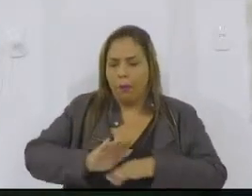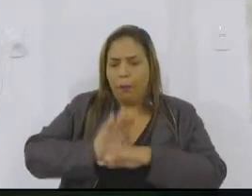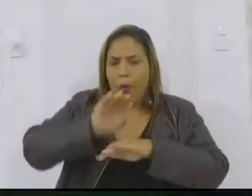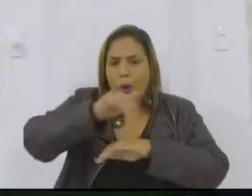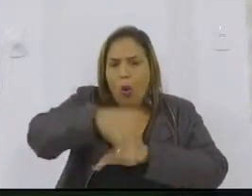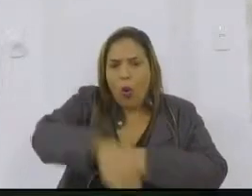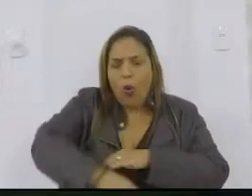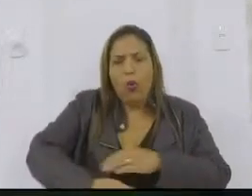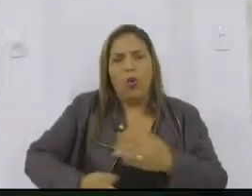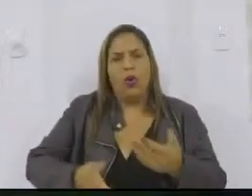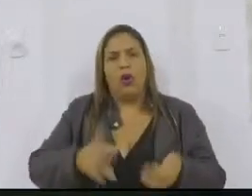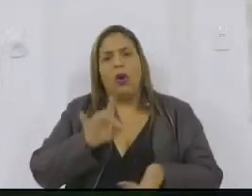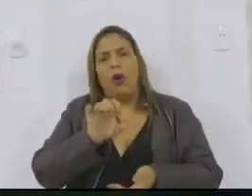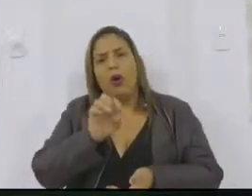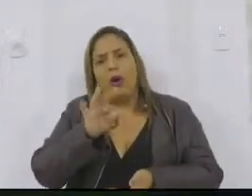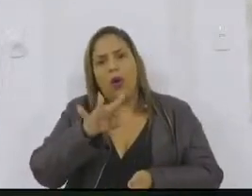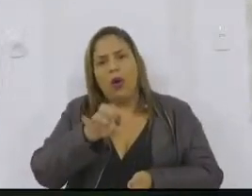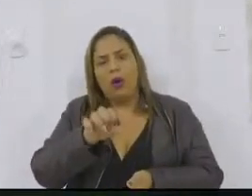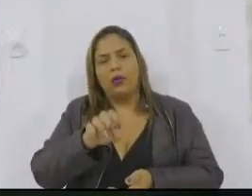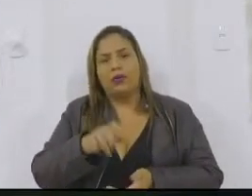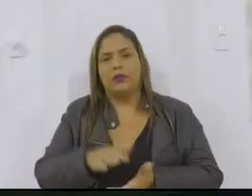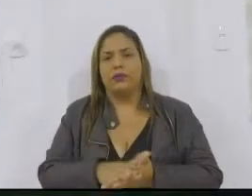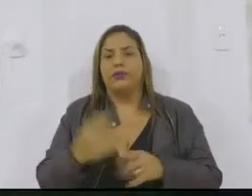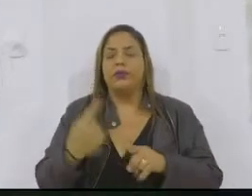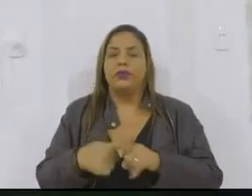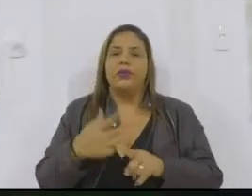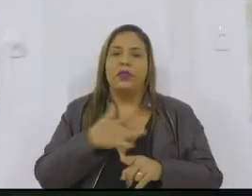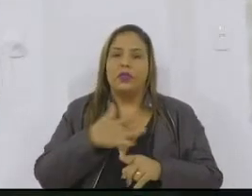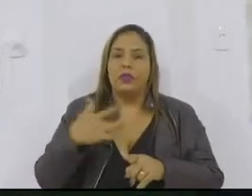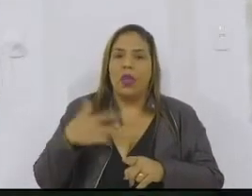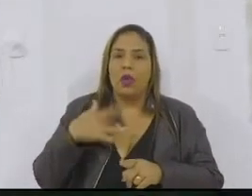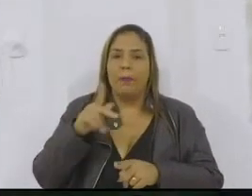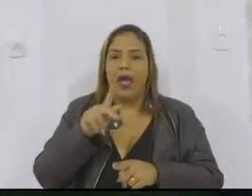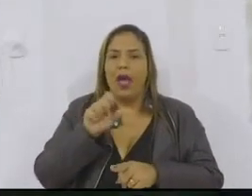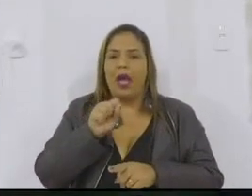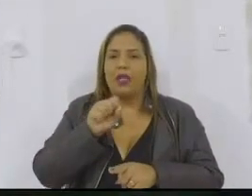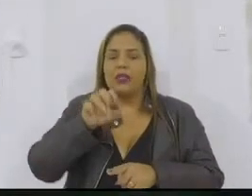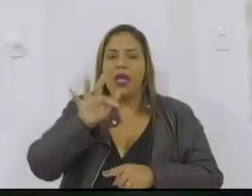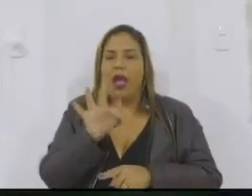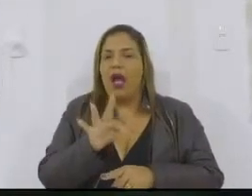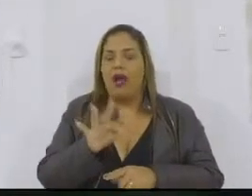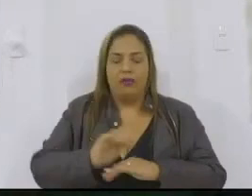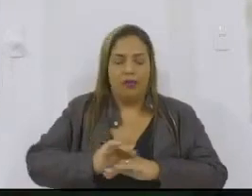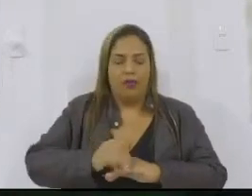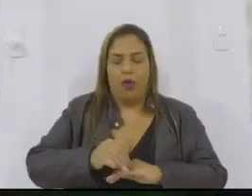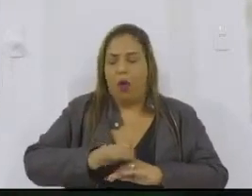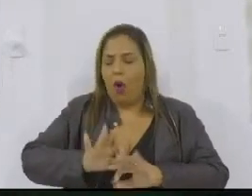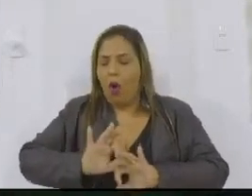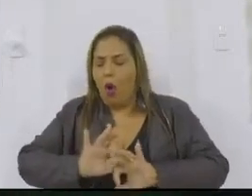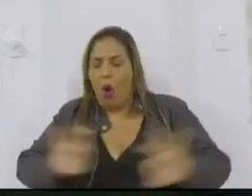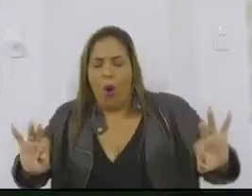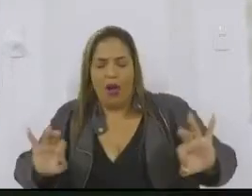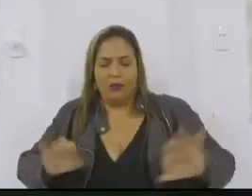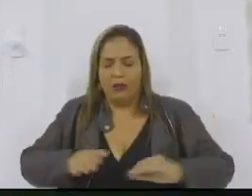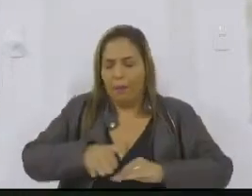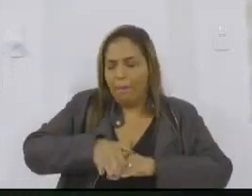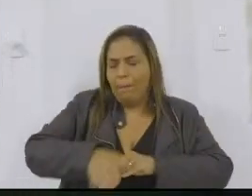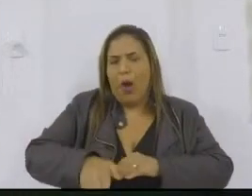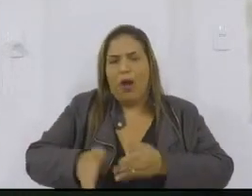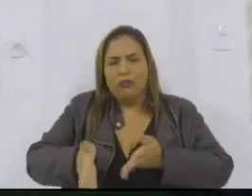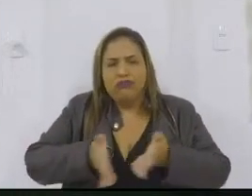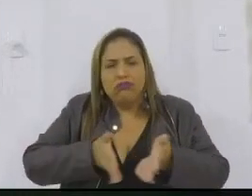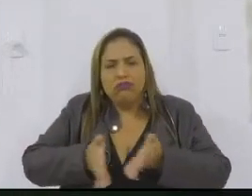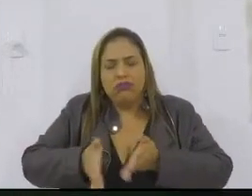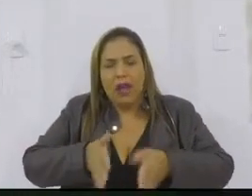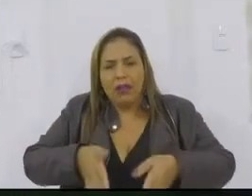a Secretaria de Saúde fez excelente trabalho ali no postinho ali, calçada, descida de cadeirante, excelente. E